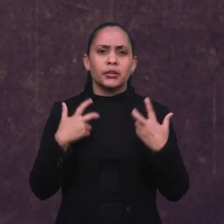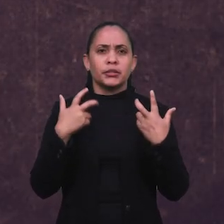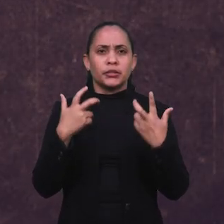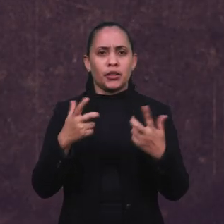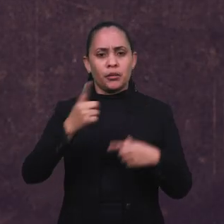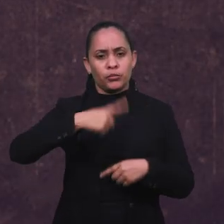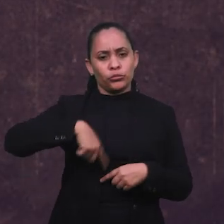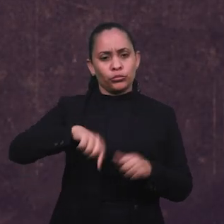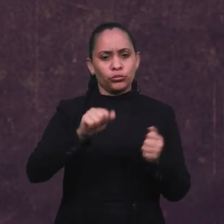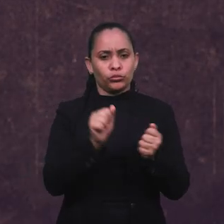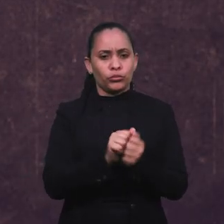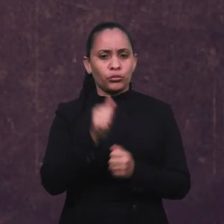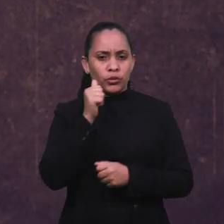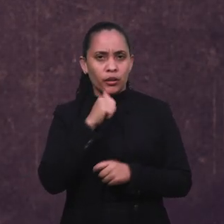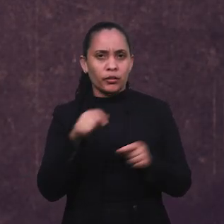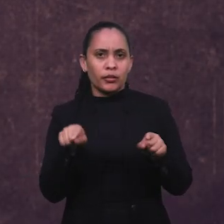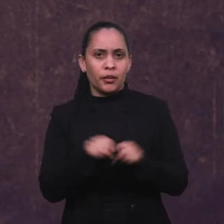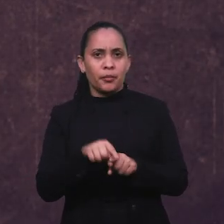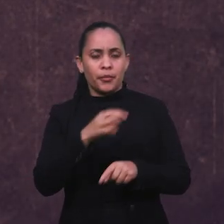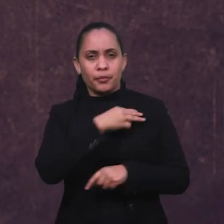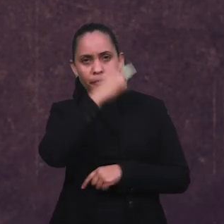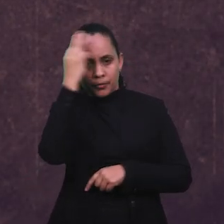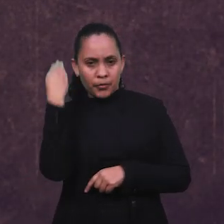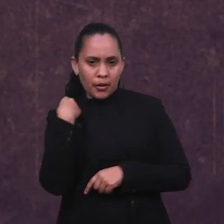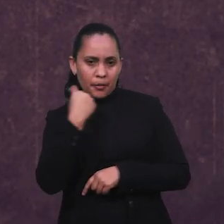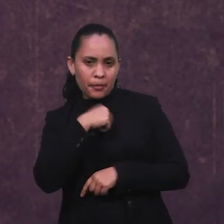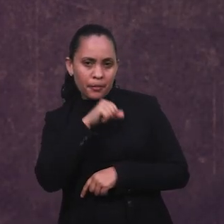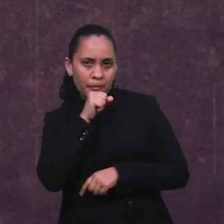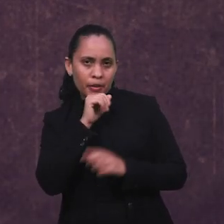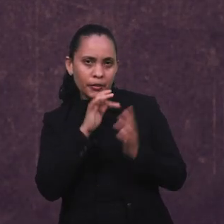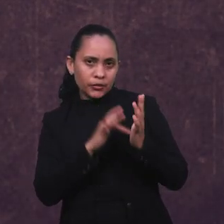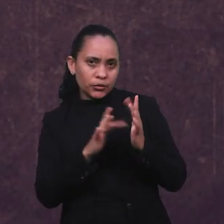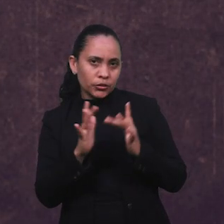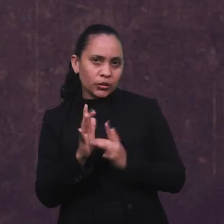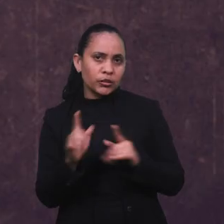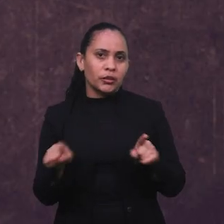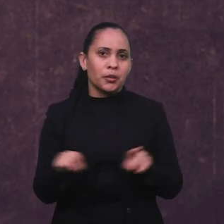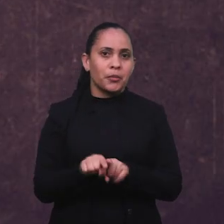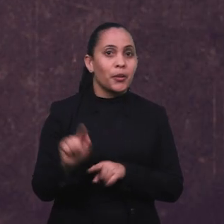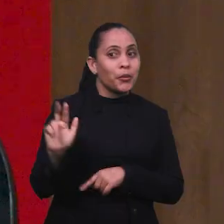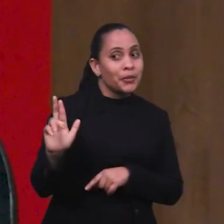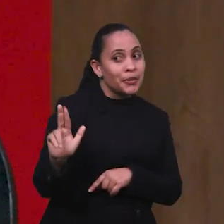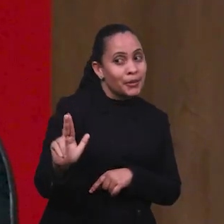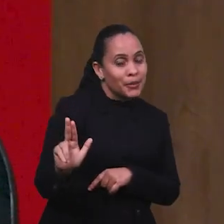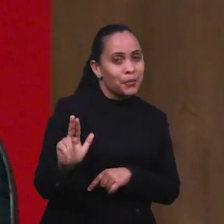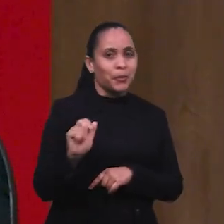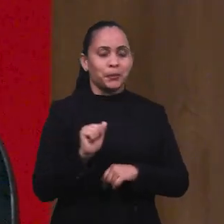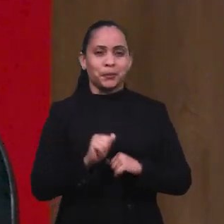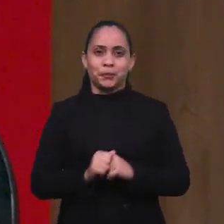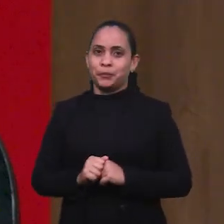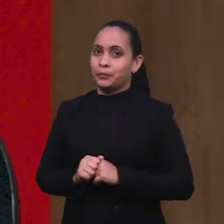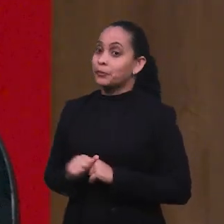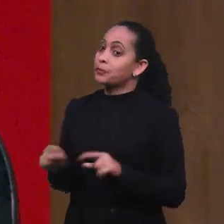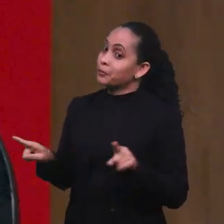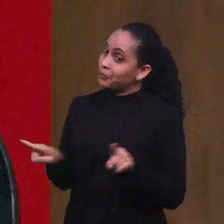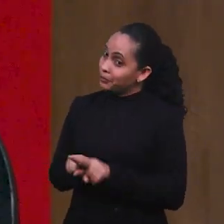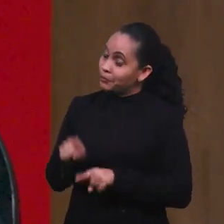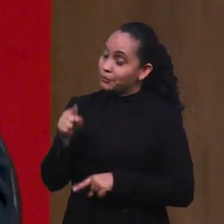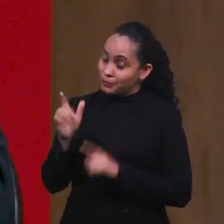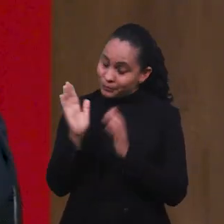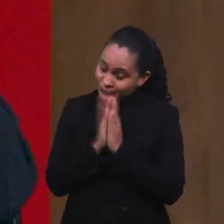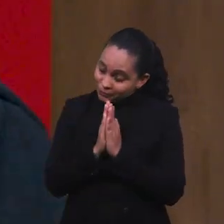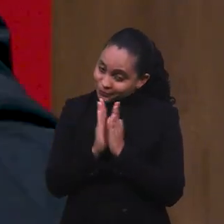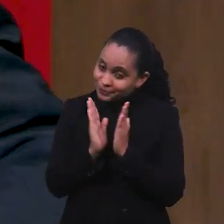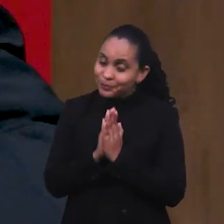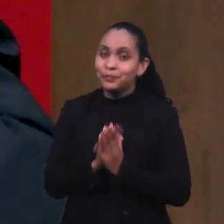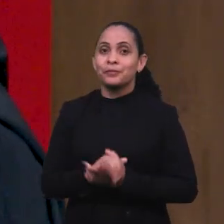mulheres e Maria, mãe de Jesus, e com seus irmãos. Então ela também perseverava em oração. E